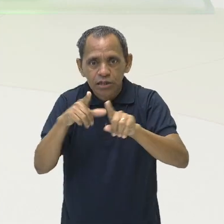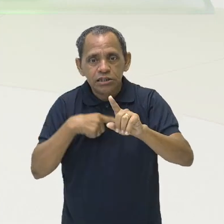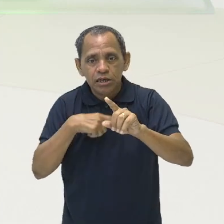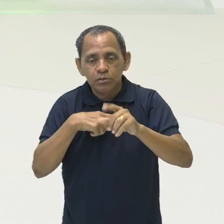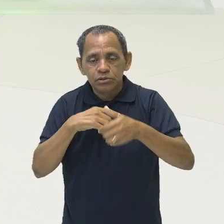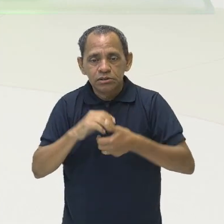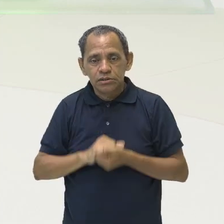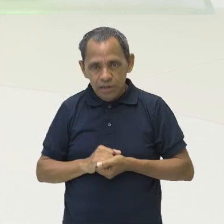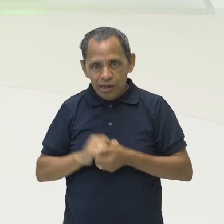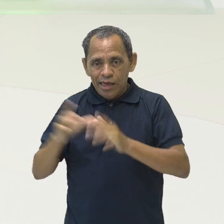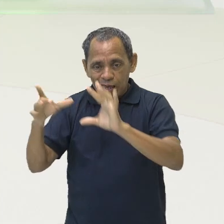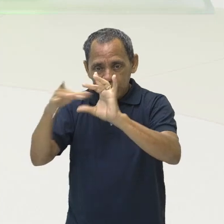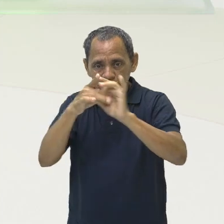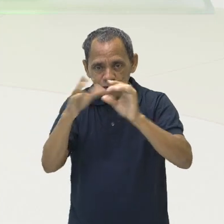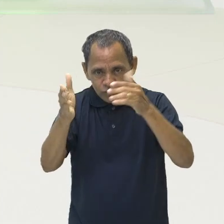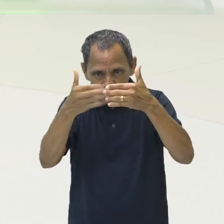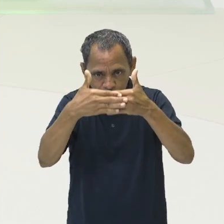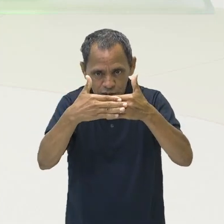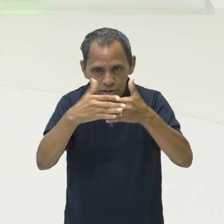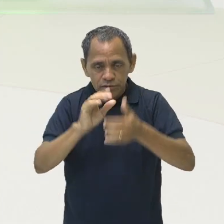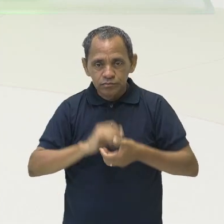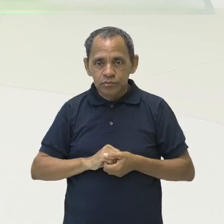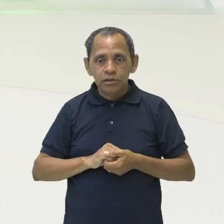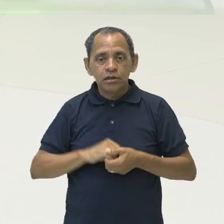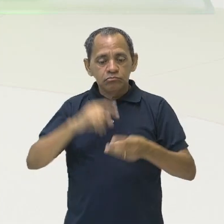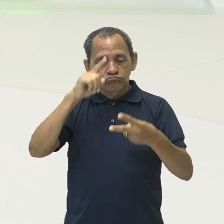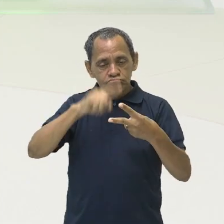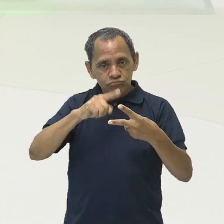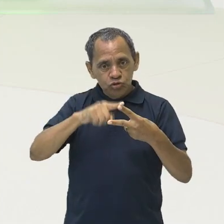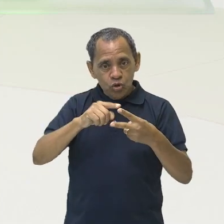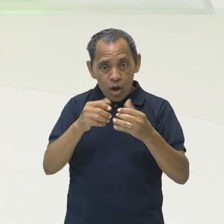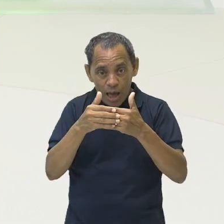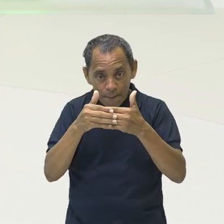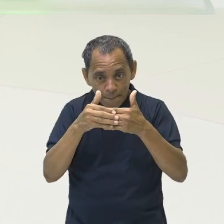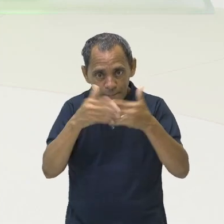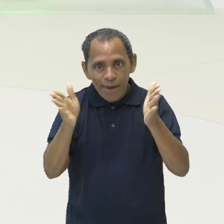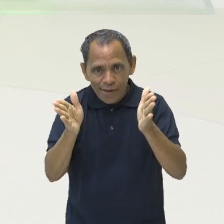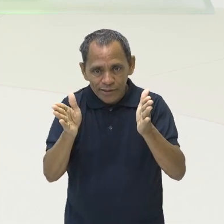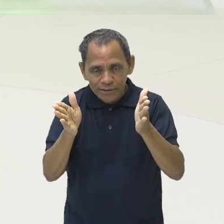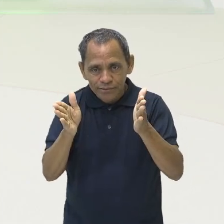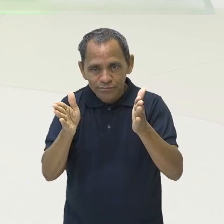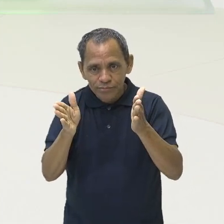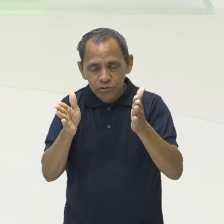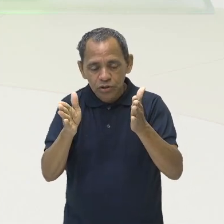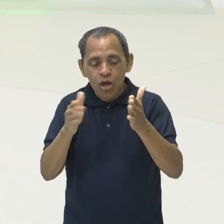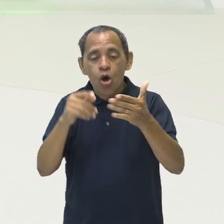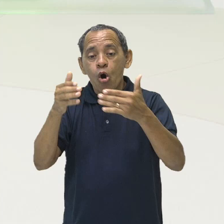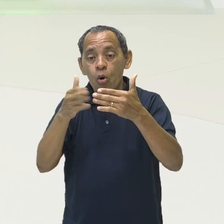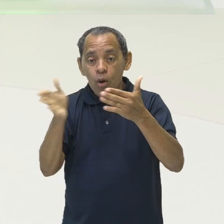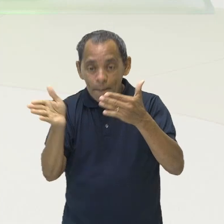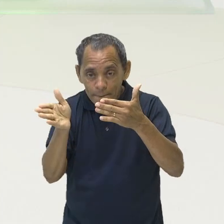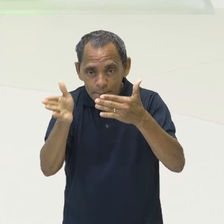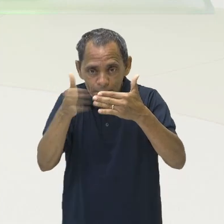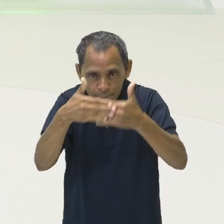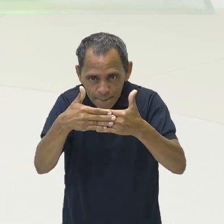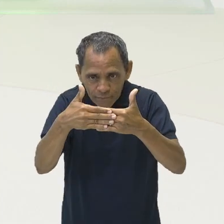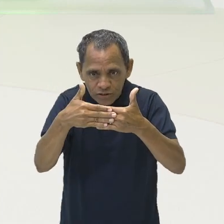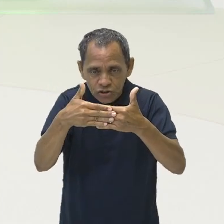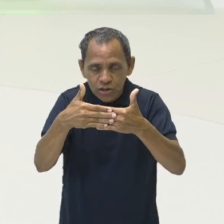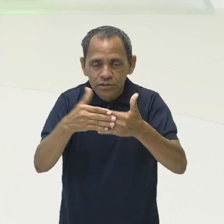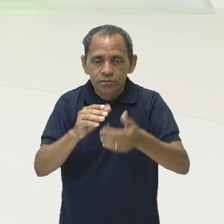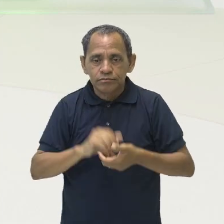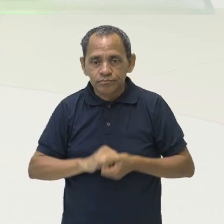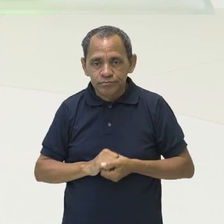as cadeias fechadas. Então, existem 2 tipos. Ou uma cadeia carbônica é uma cadeia aberta, ou a cadeia carbônica é